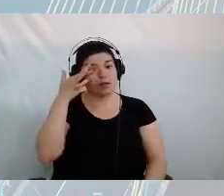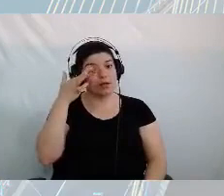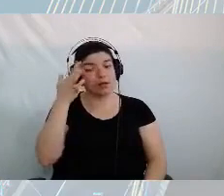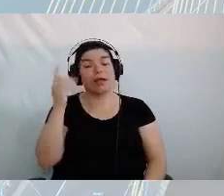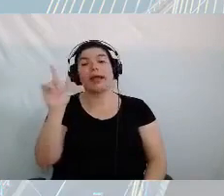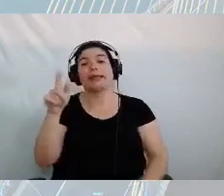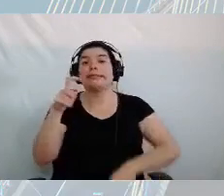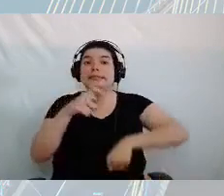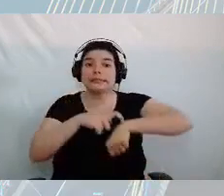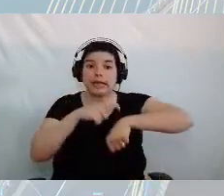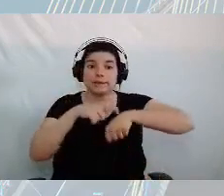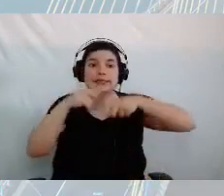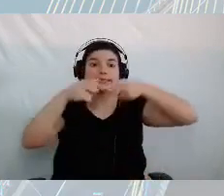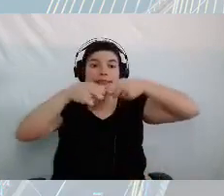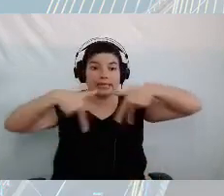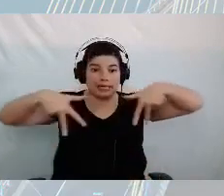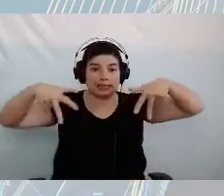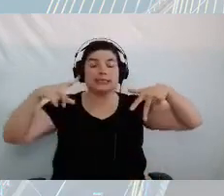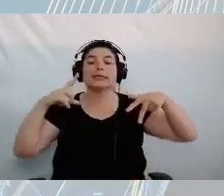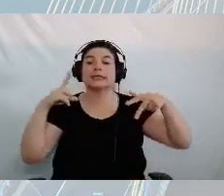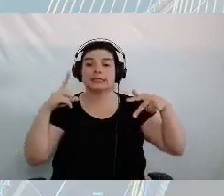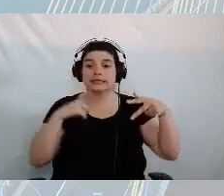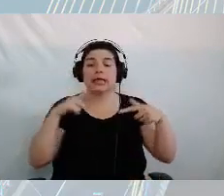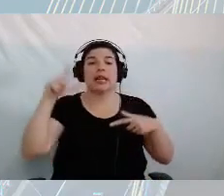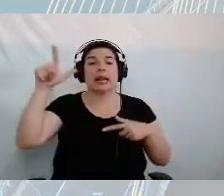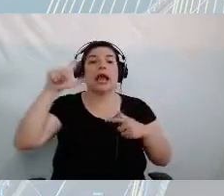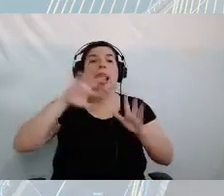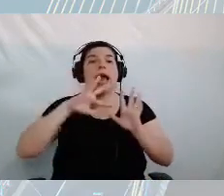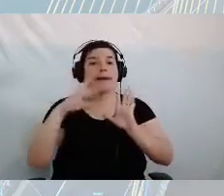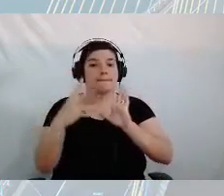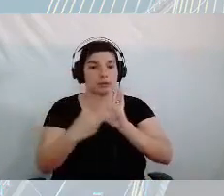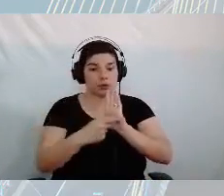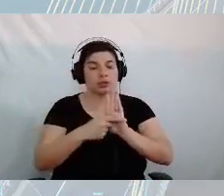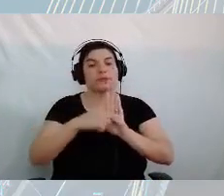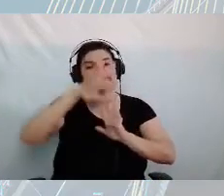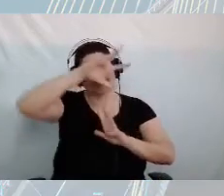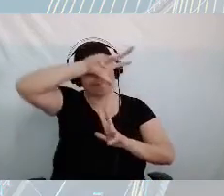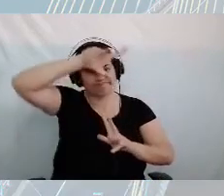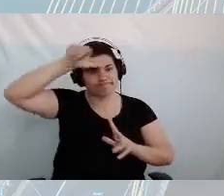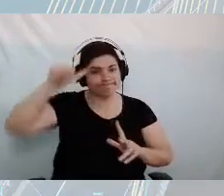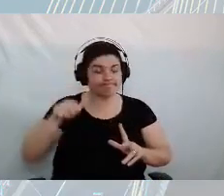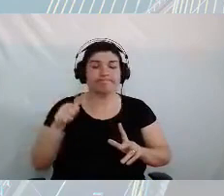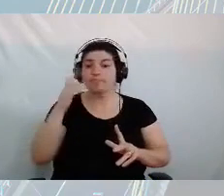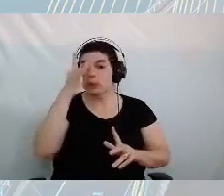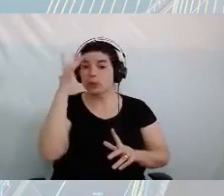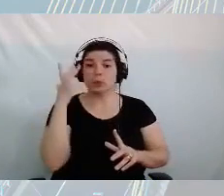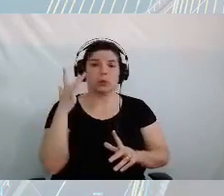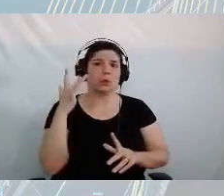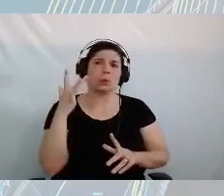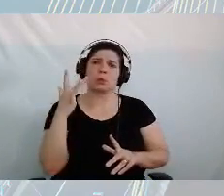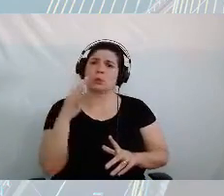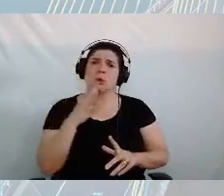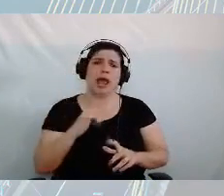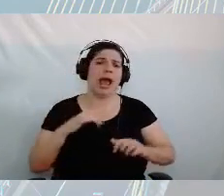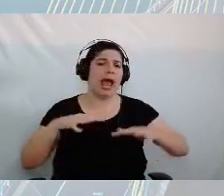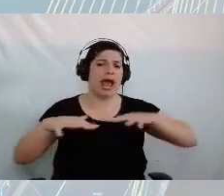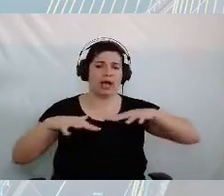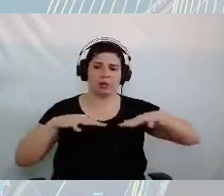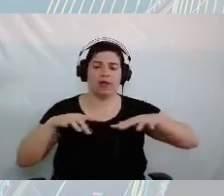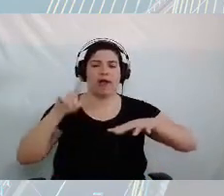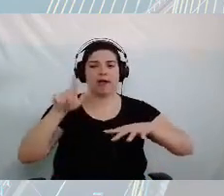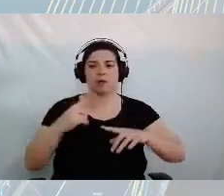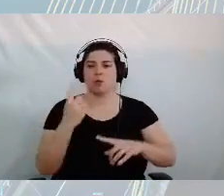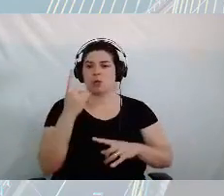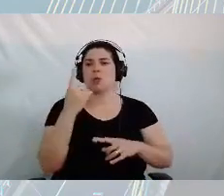daily acontecendo no meio do Amazonas, por pessoas que nunca ouviram falar de ágil, senão pela profissional que participava